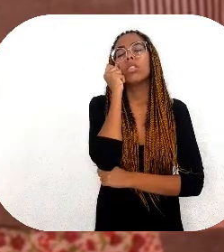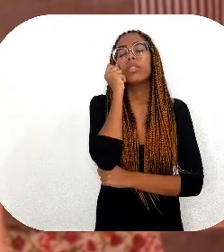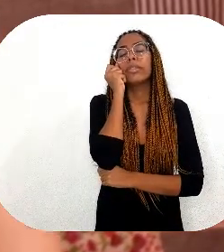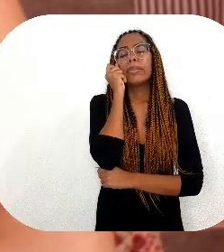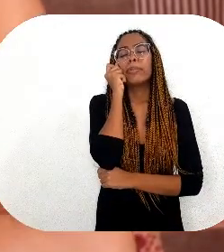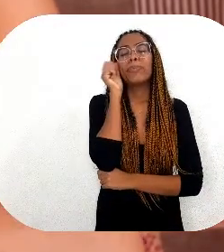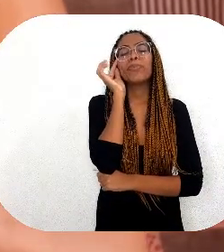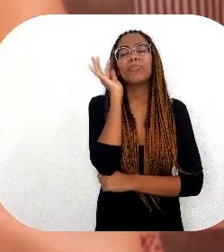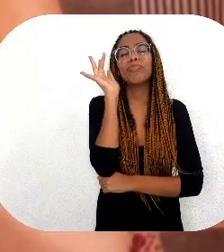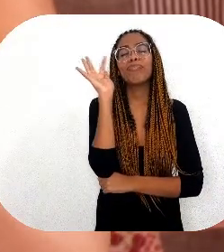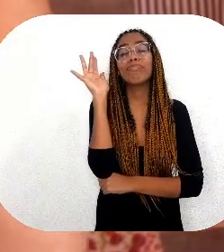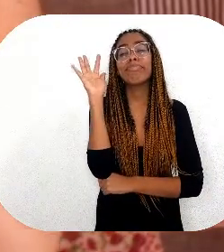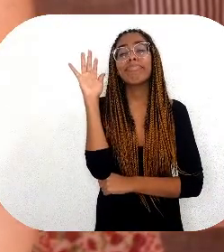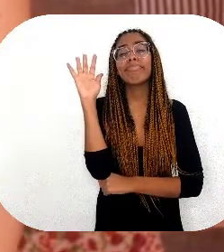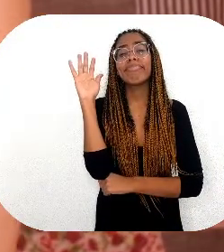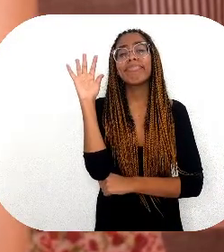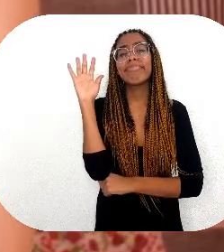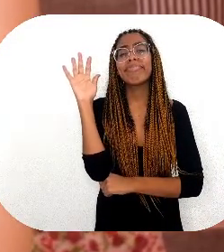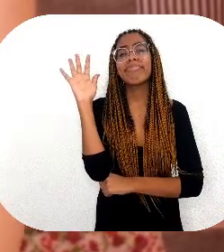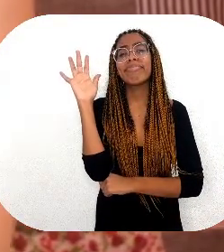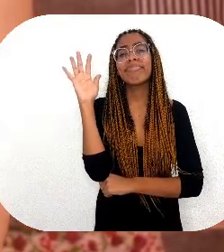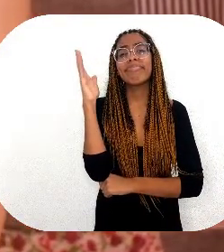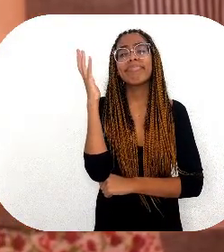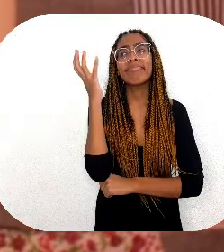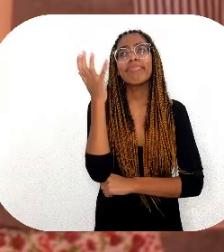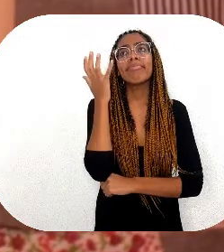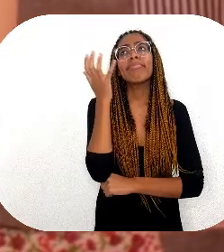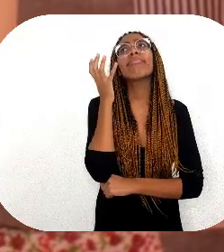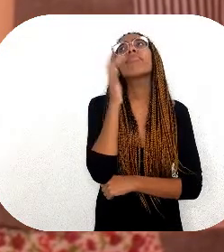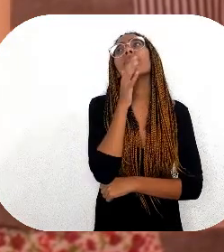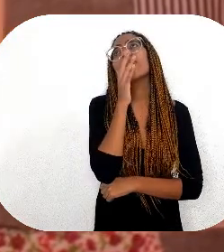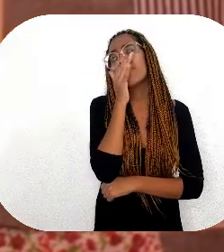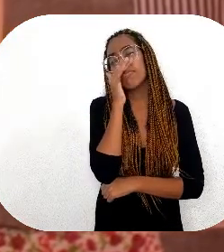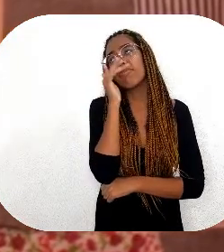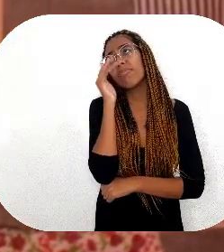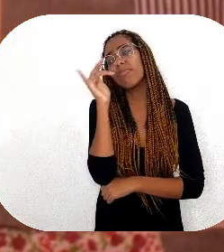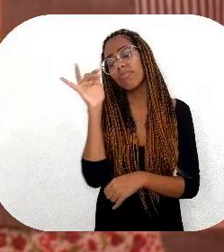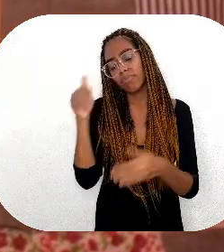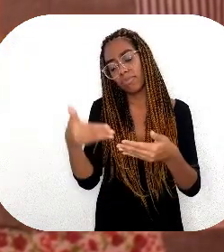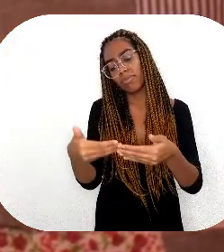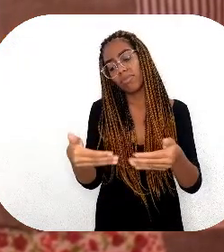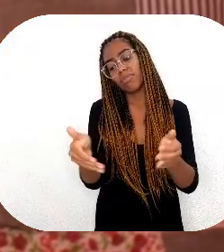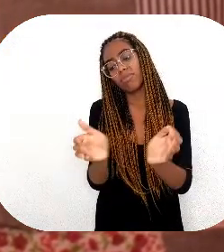o rato foi dormir na sua caminha de palha e ficou pensando.